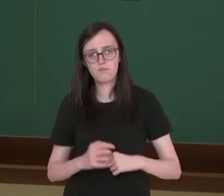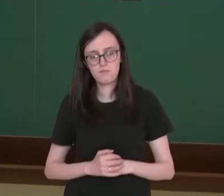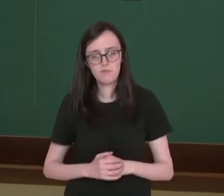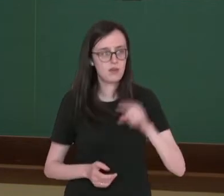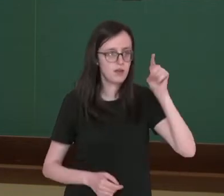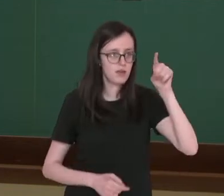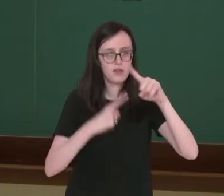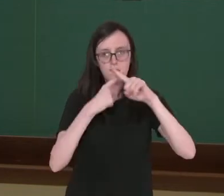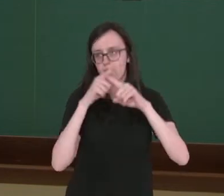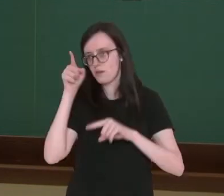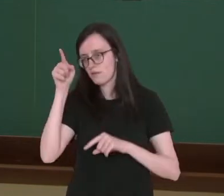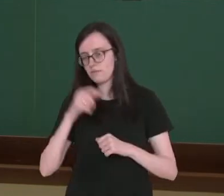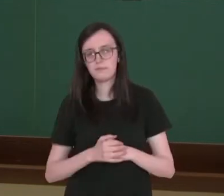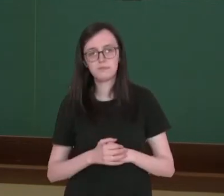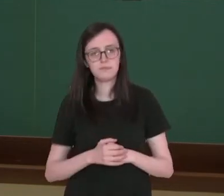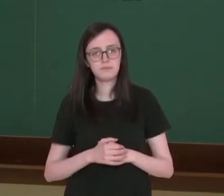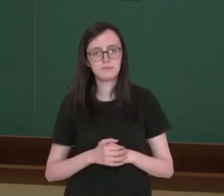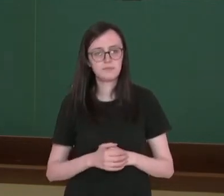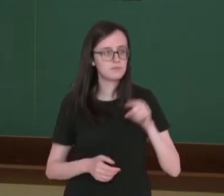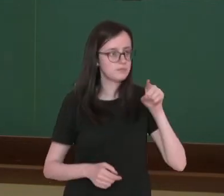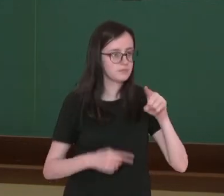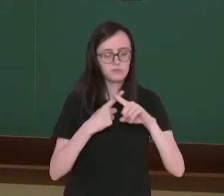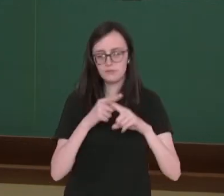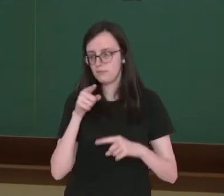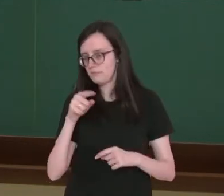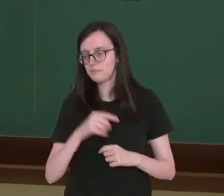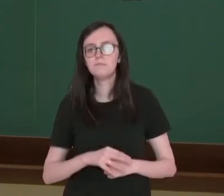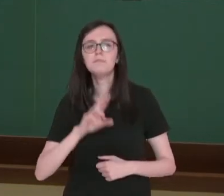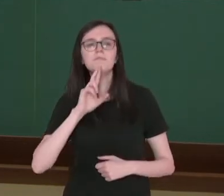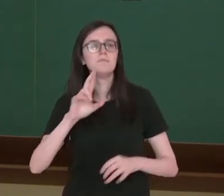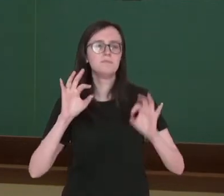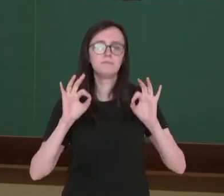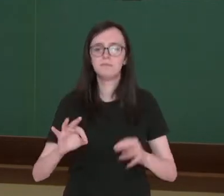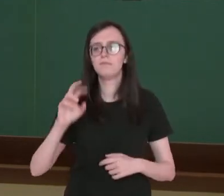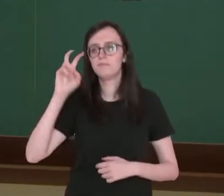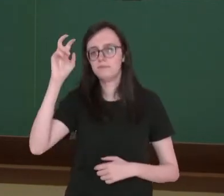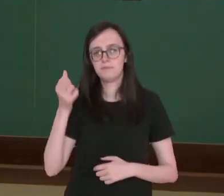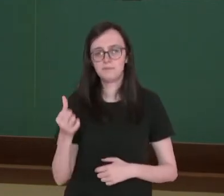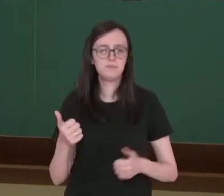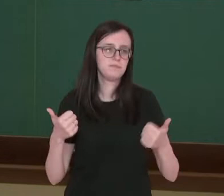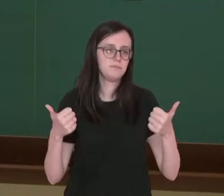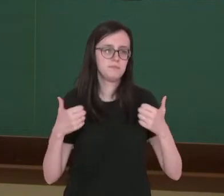com numerador, 3, 2 e 5, 10. Tranquilo? Vamos à